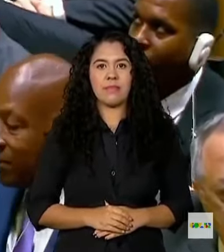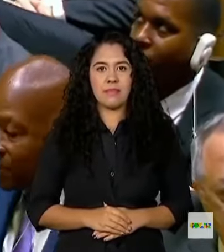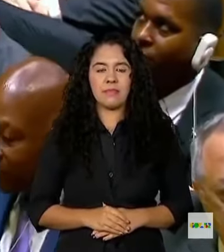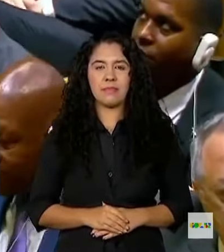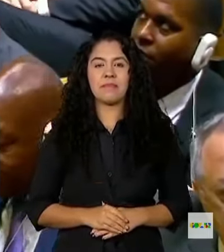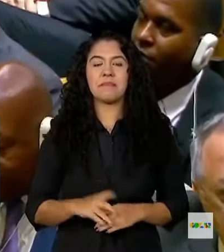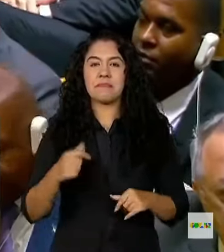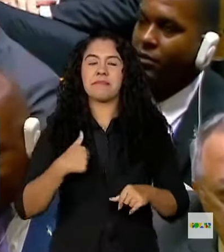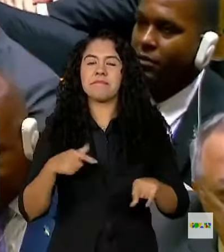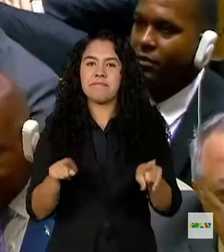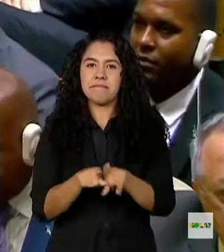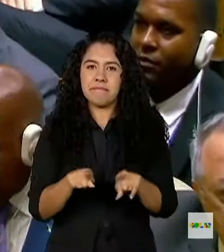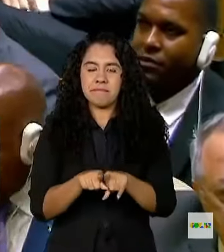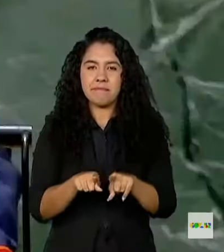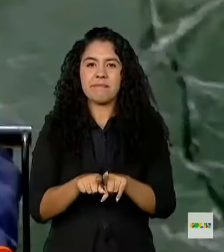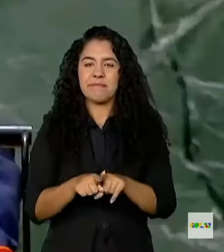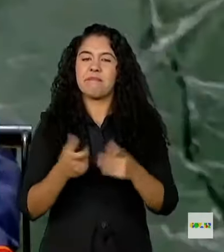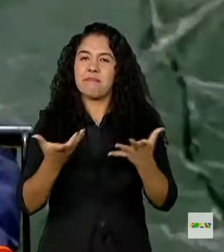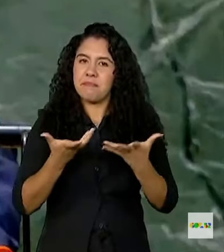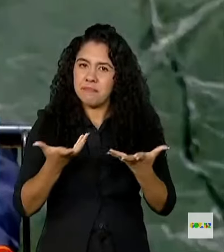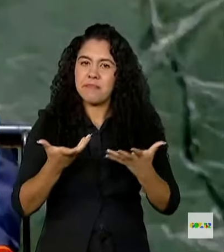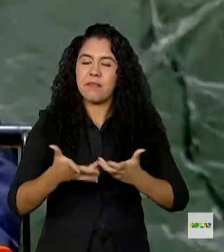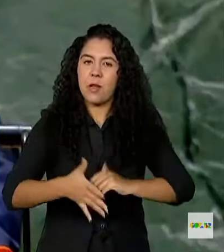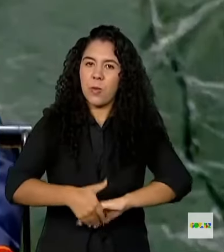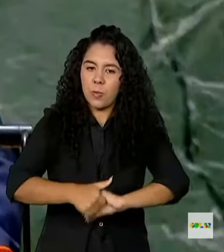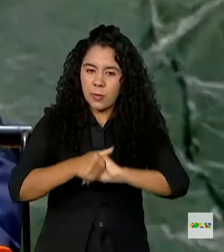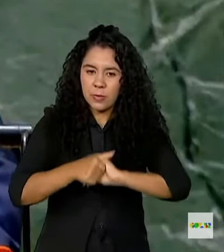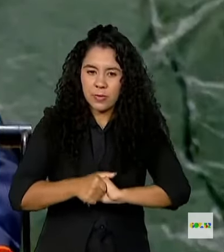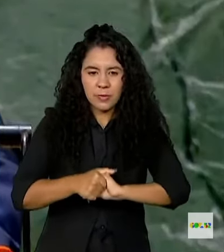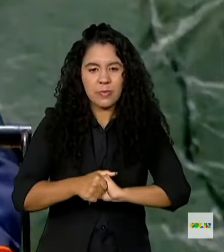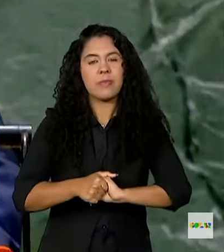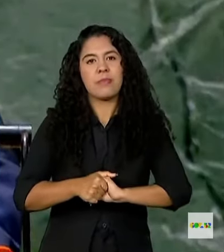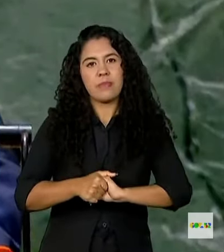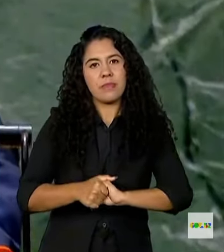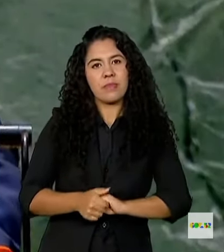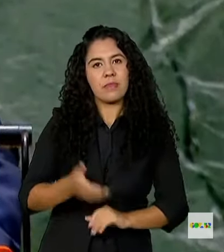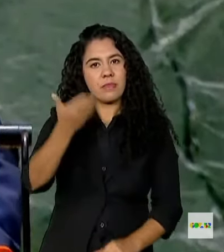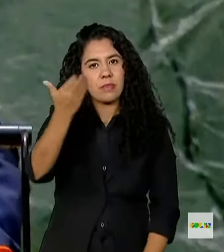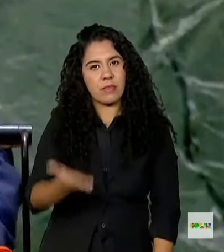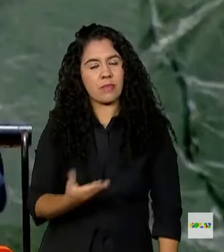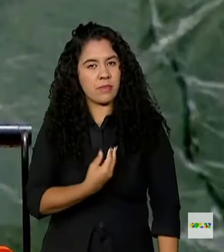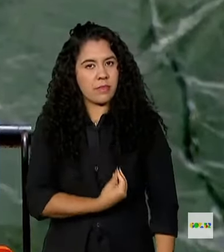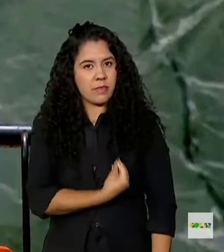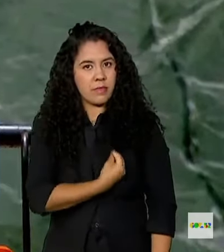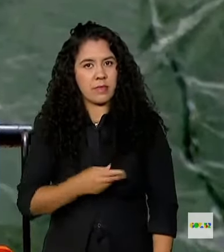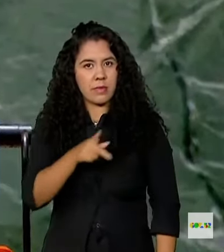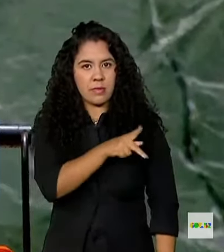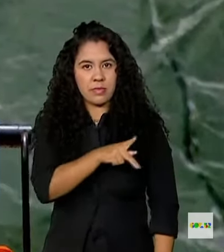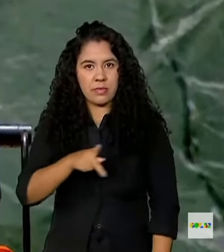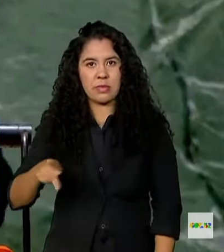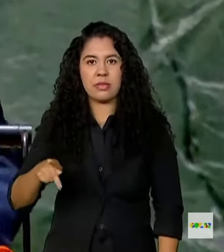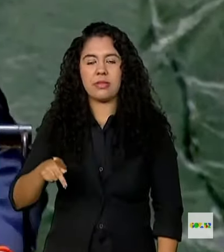E quero saudar a presença do presidente Mahmoud Abbas aqui